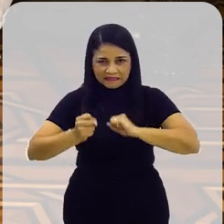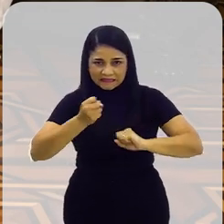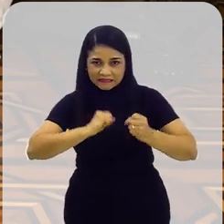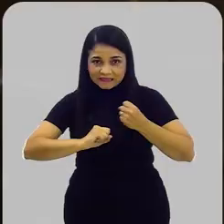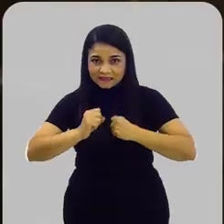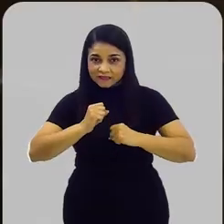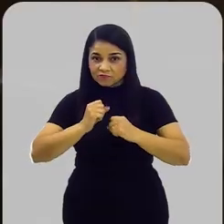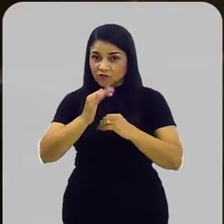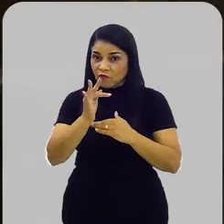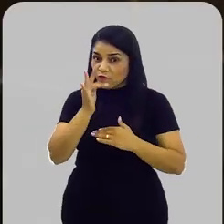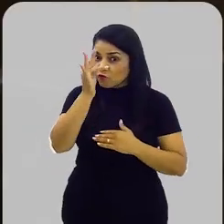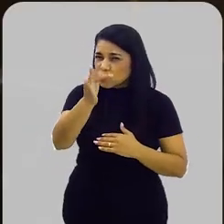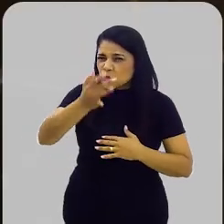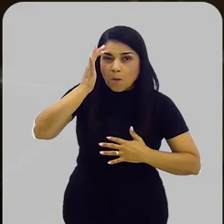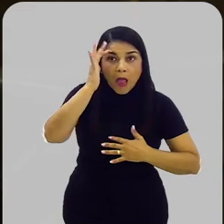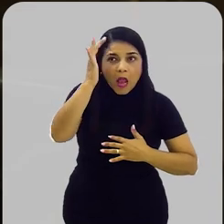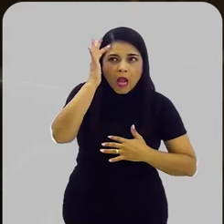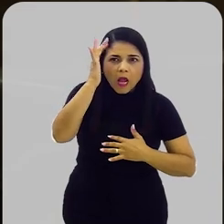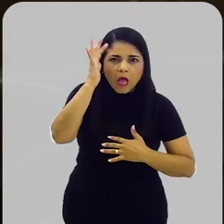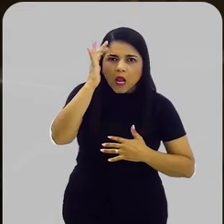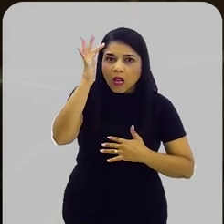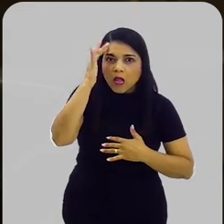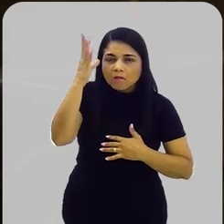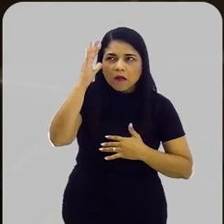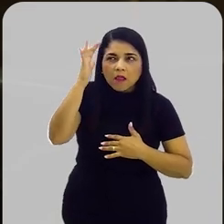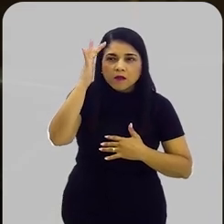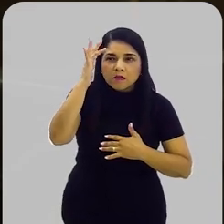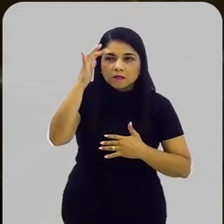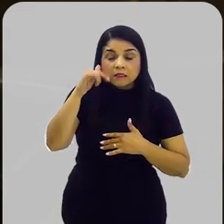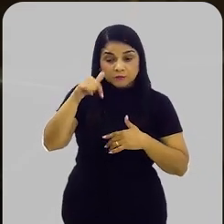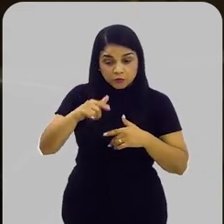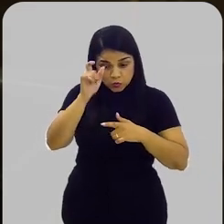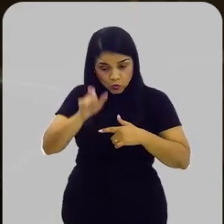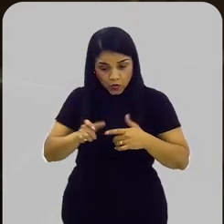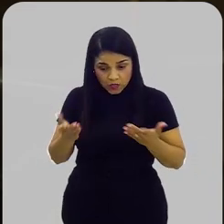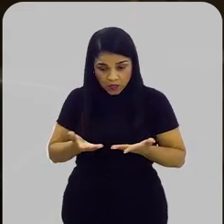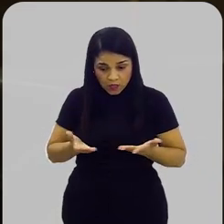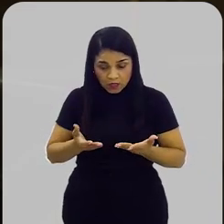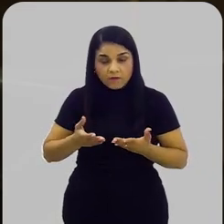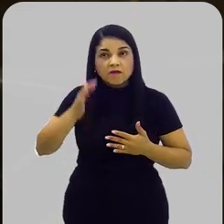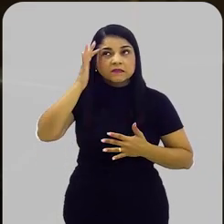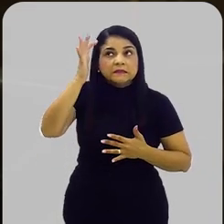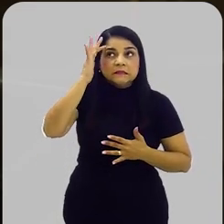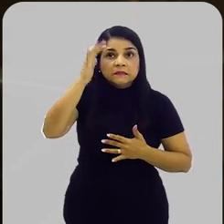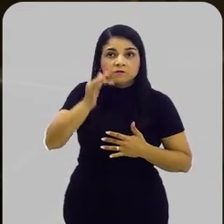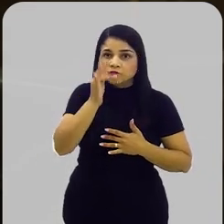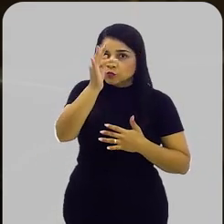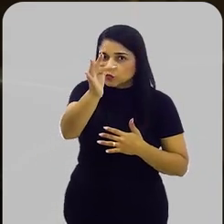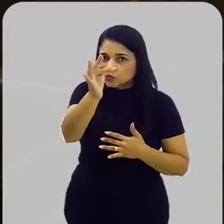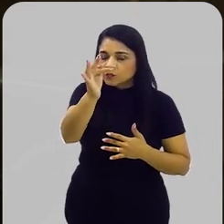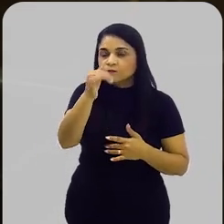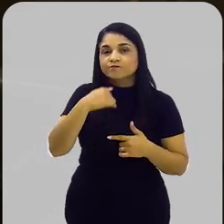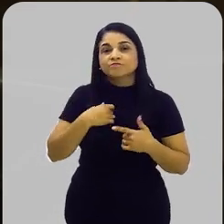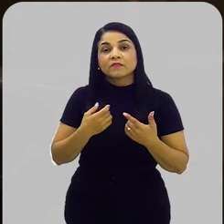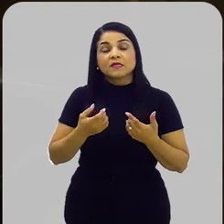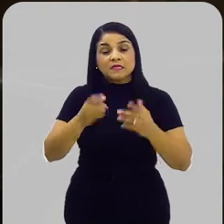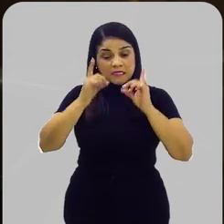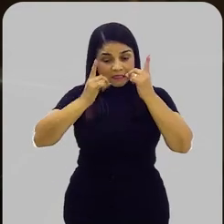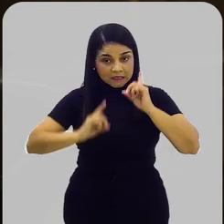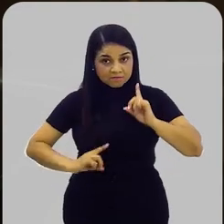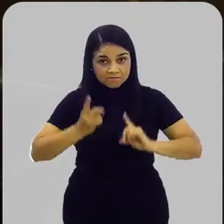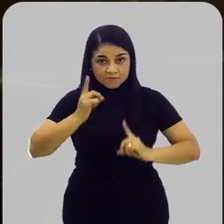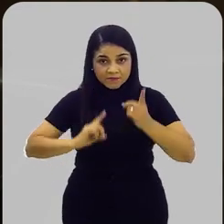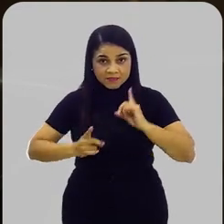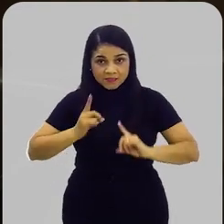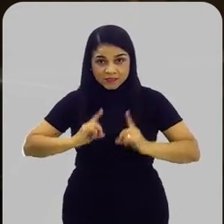ansiedade, É o excesso de futuro. Excesso de futuro. A pessoa que está aqui, mas quer ficar sempre, né? E a